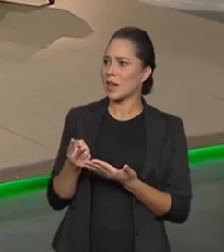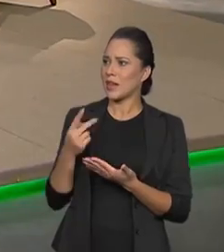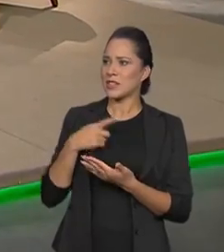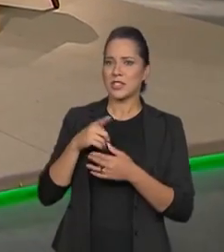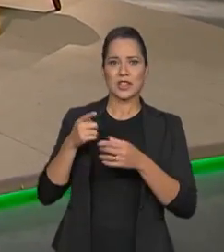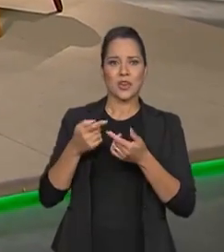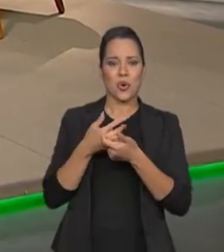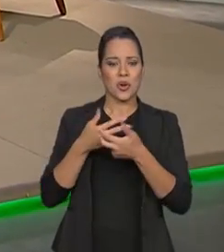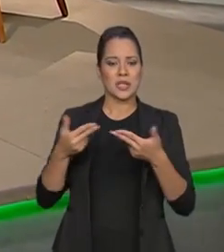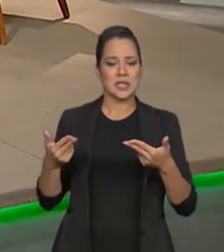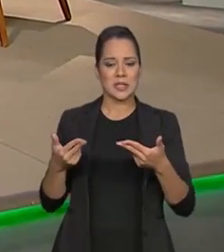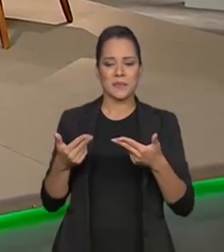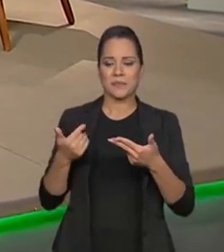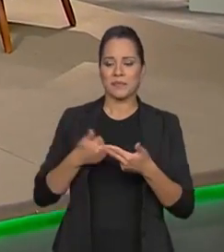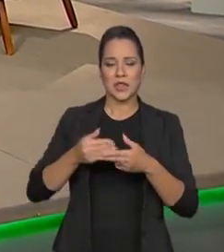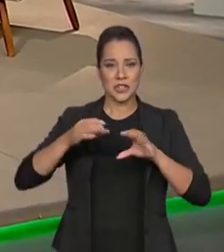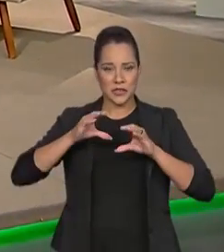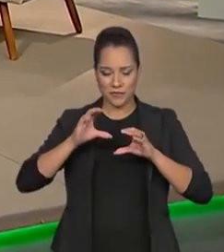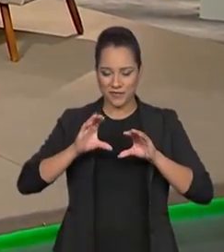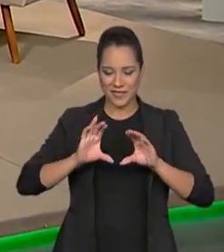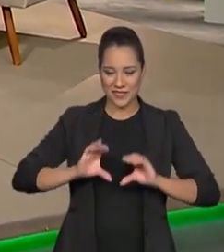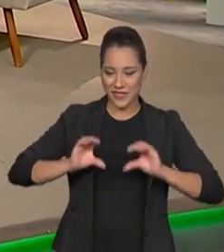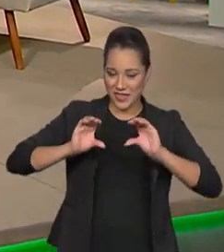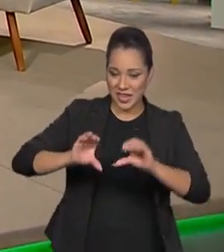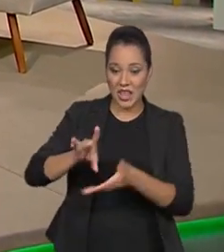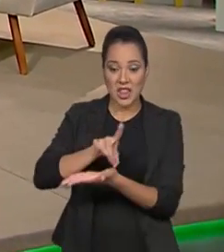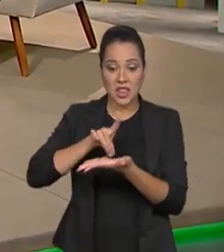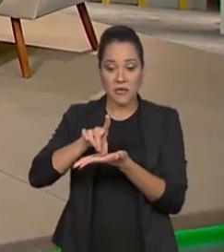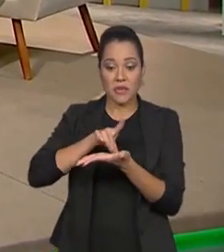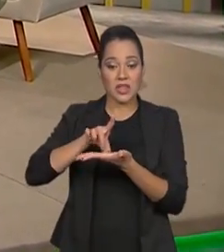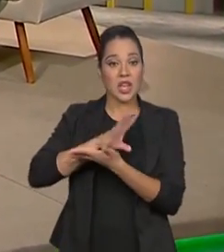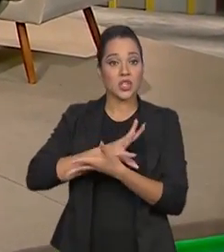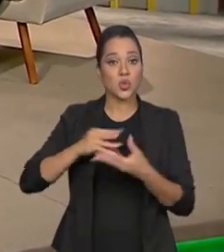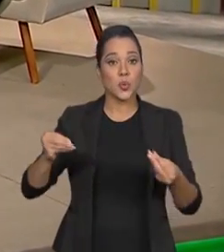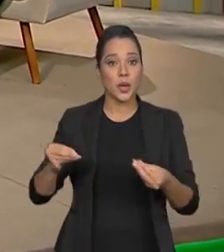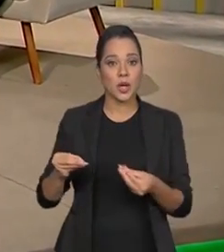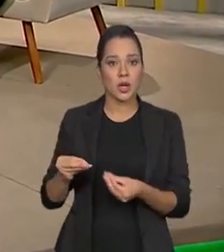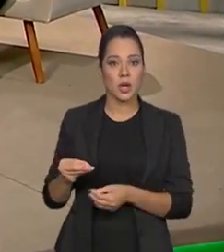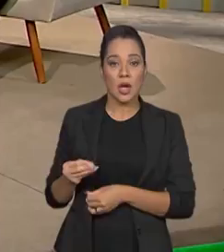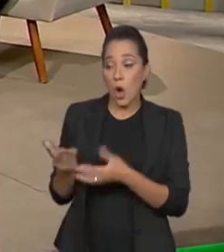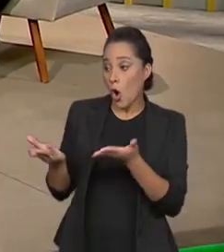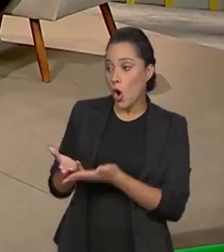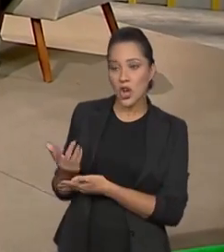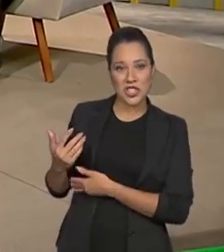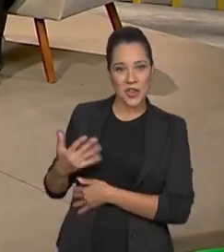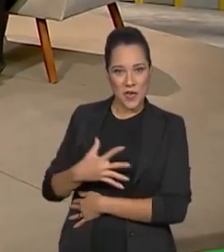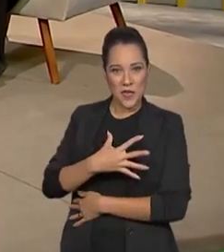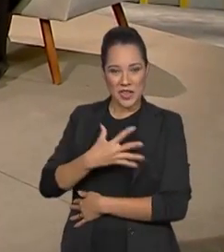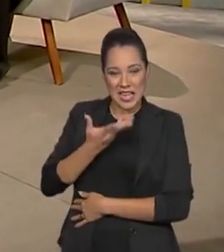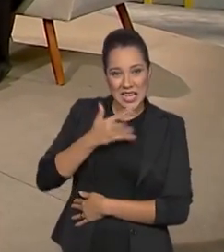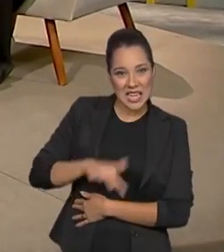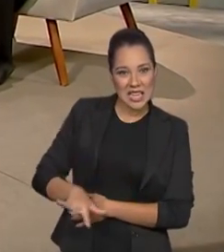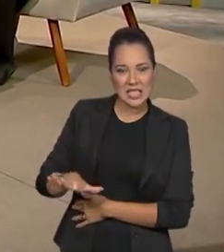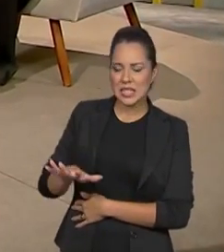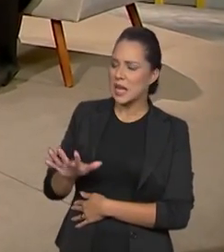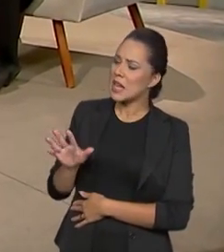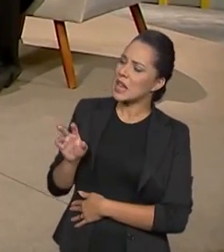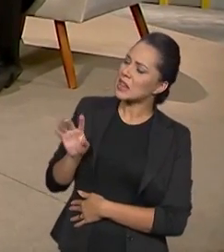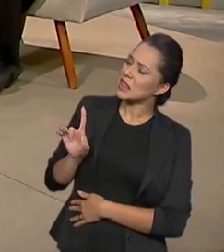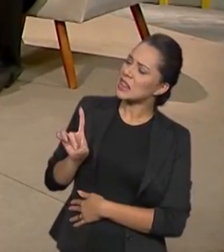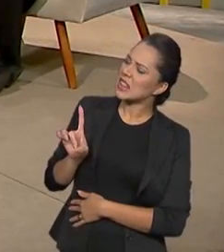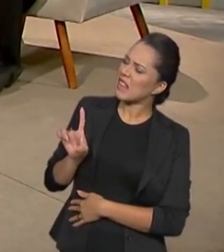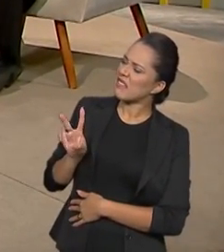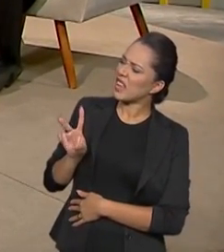aparelhos de fitas de vídeo cassete DVD's desaparecer e a nova geração nem sabe o que que é isso que tá acostumado então